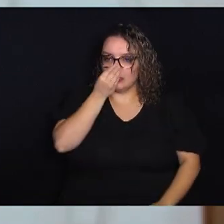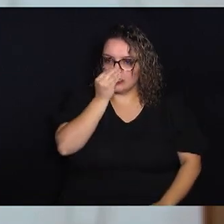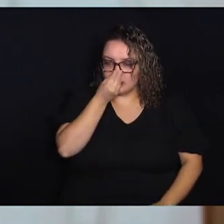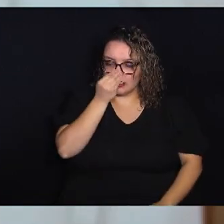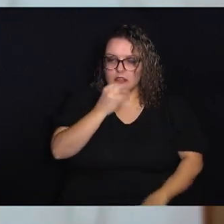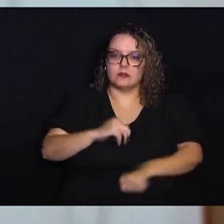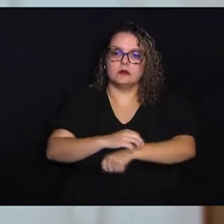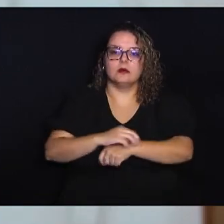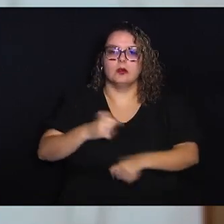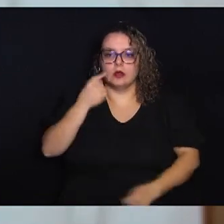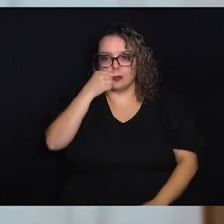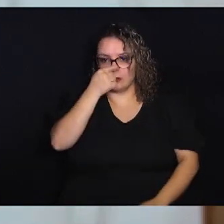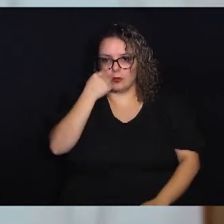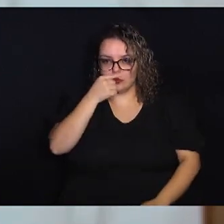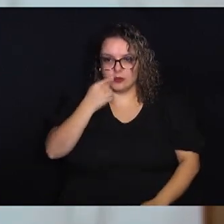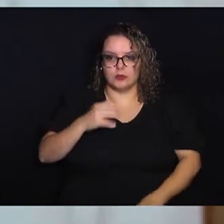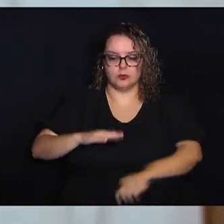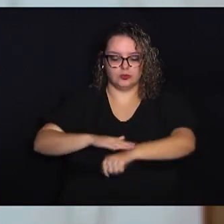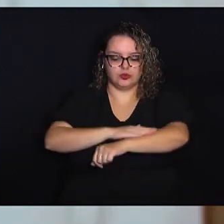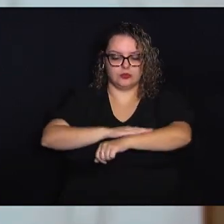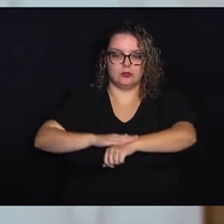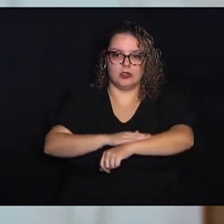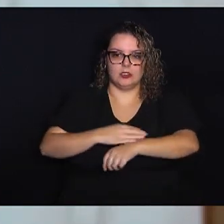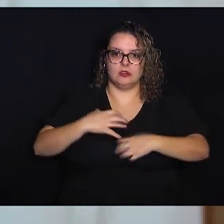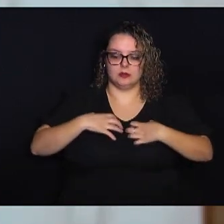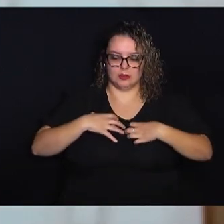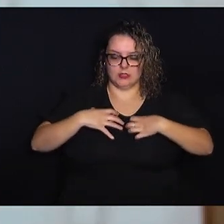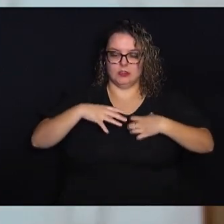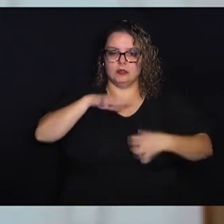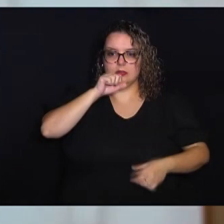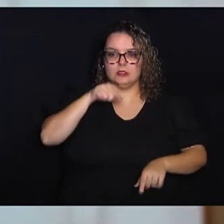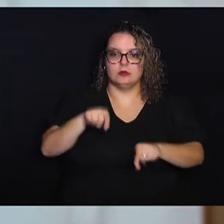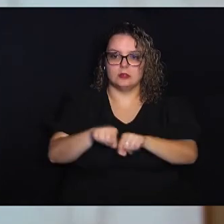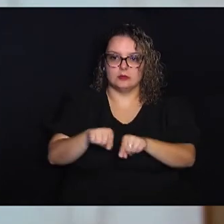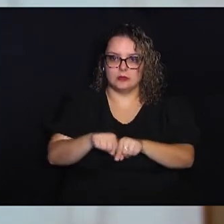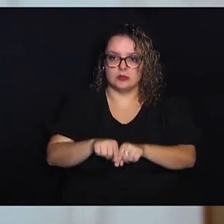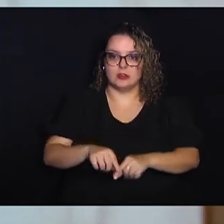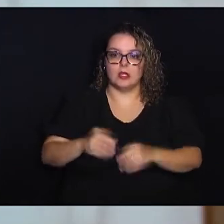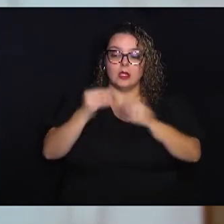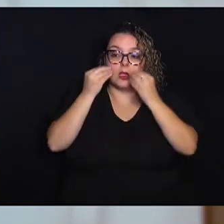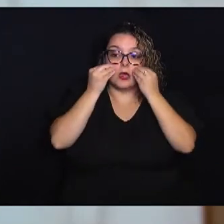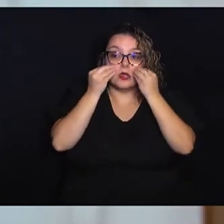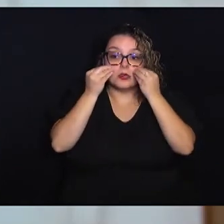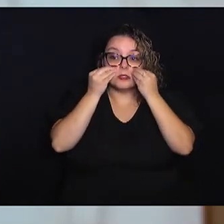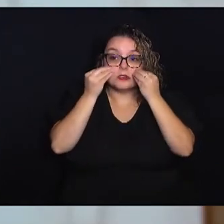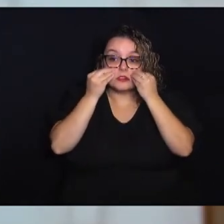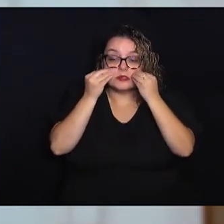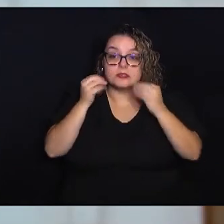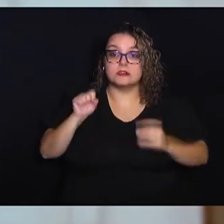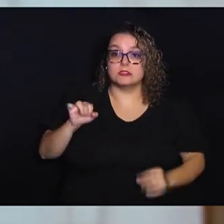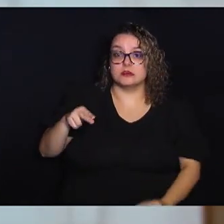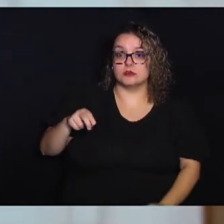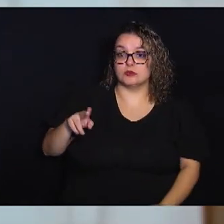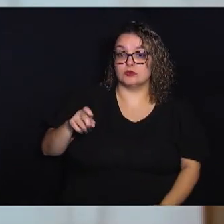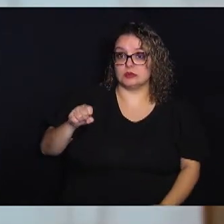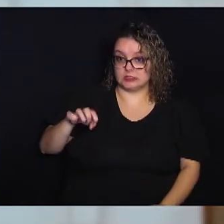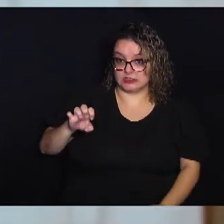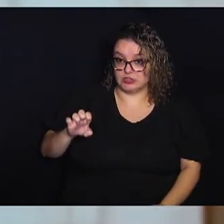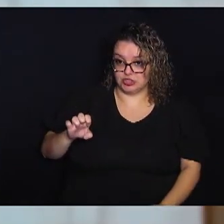sintoma nasal, sintoma de pele e essa questão respiratória. A sinusite, ela também tem várias causas, mas ela é um